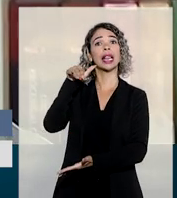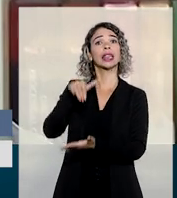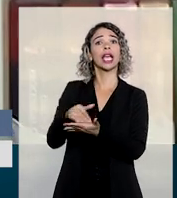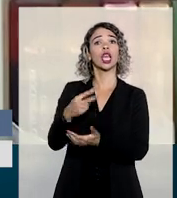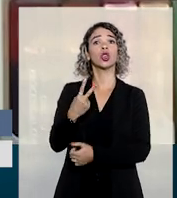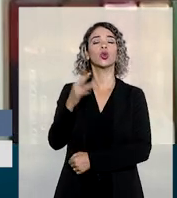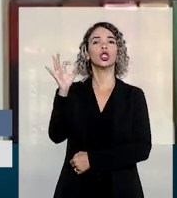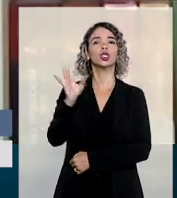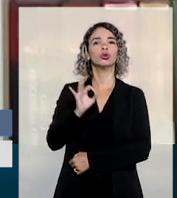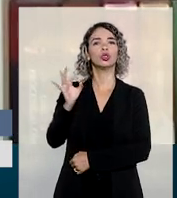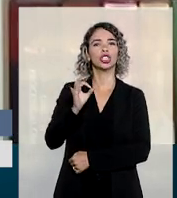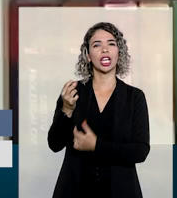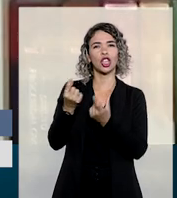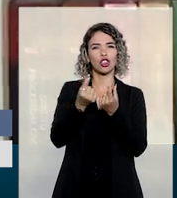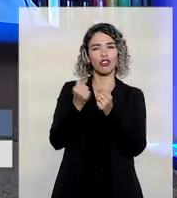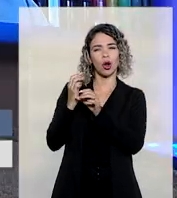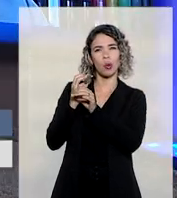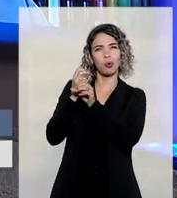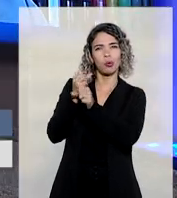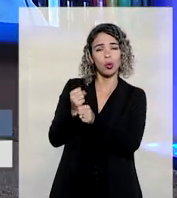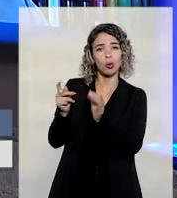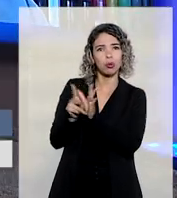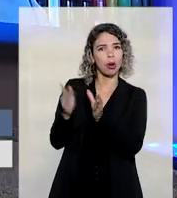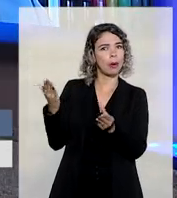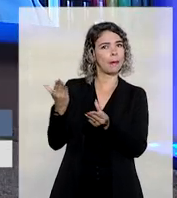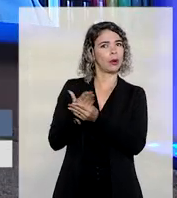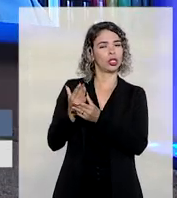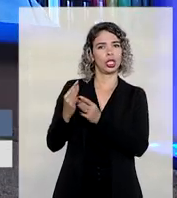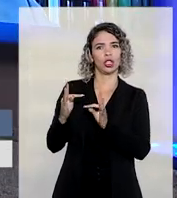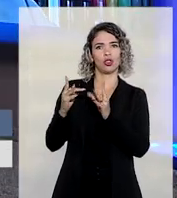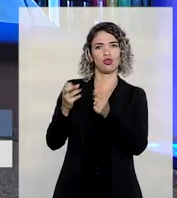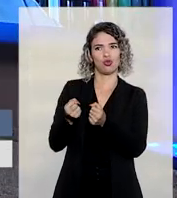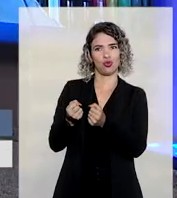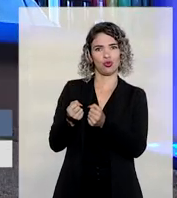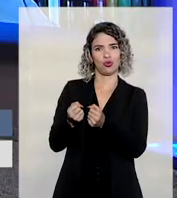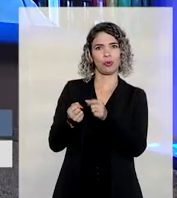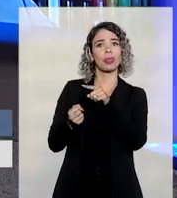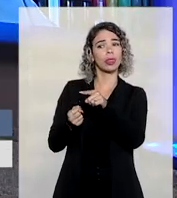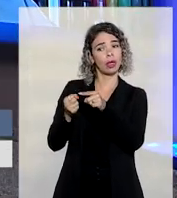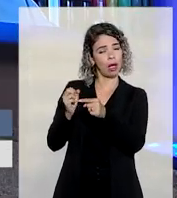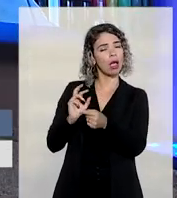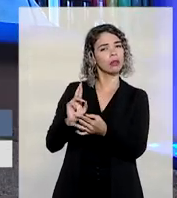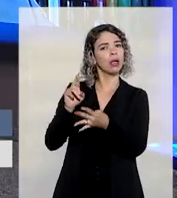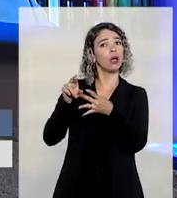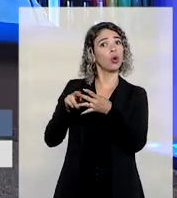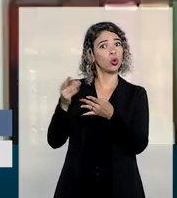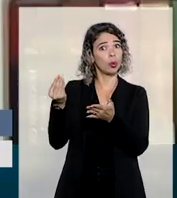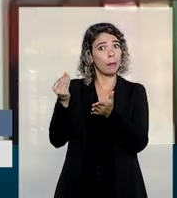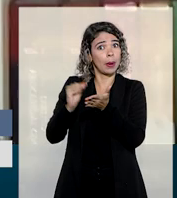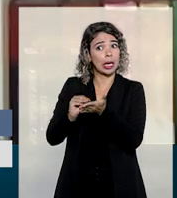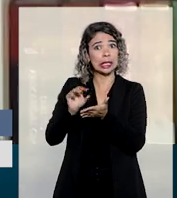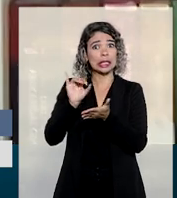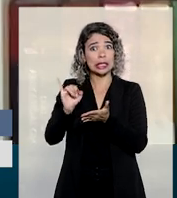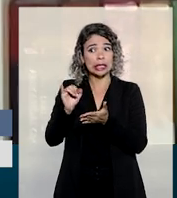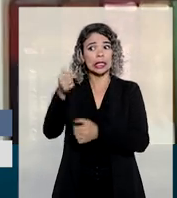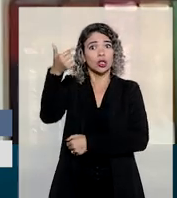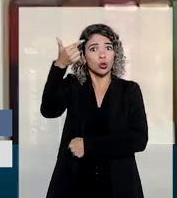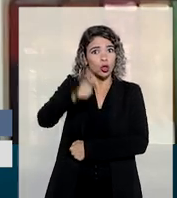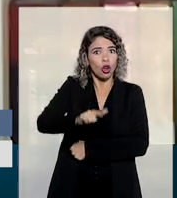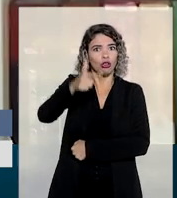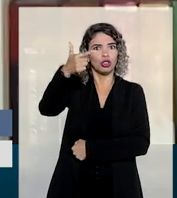até 2% do valor atualizado da causa sobre a parte que está recorrendo de forma protelatória. Se